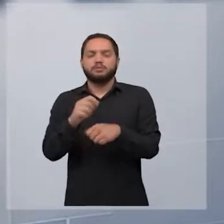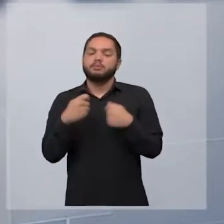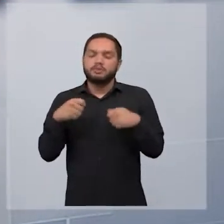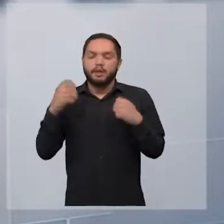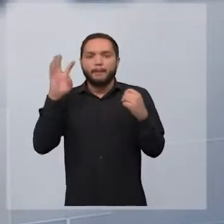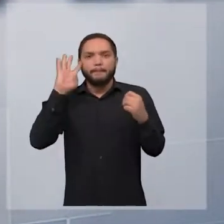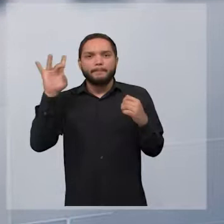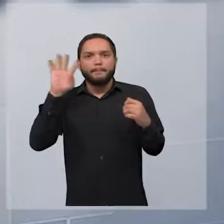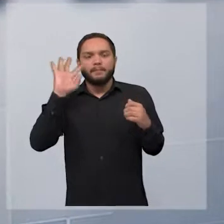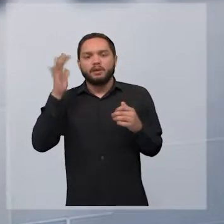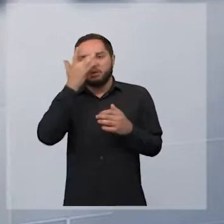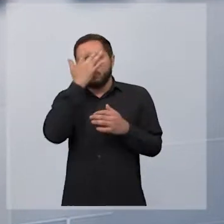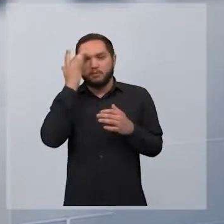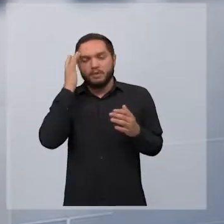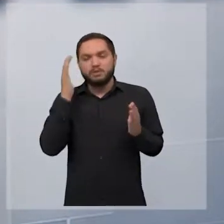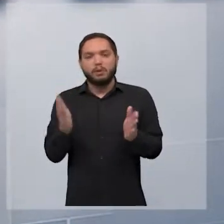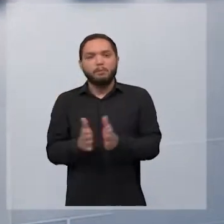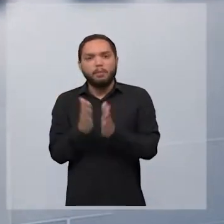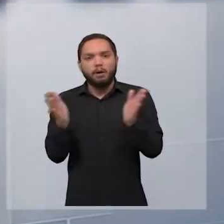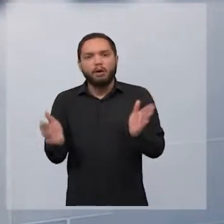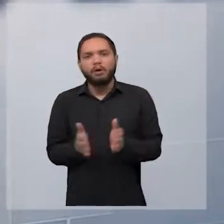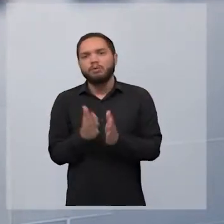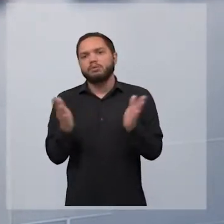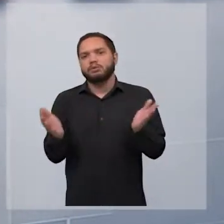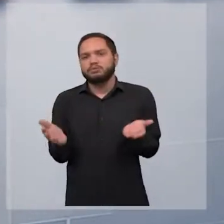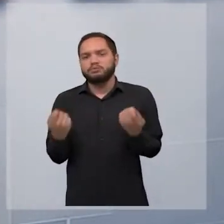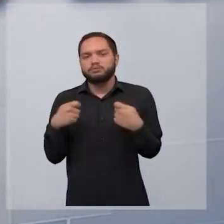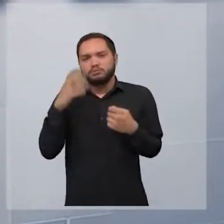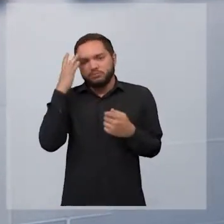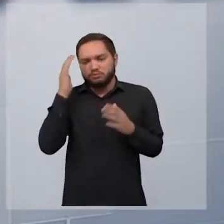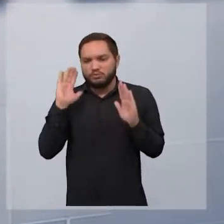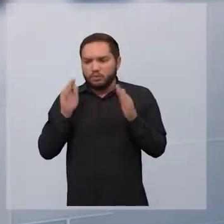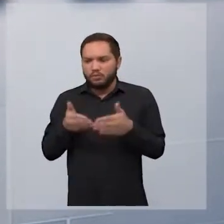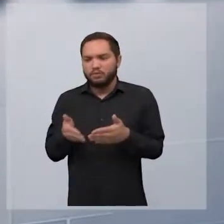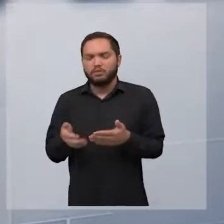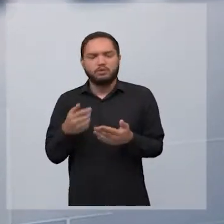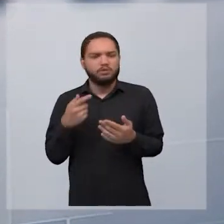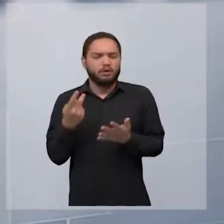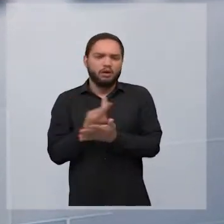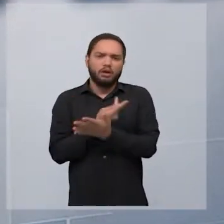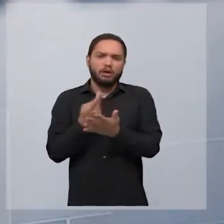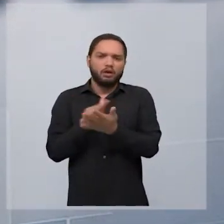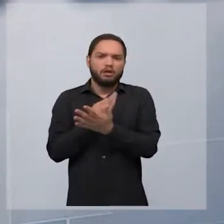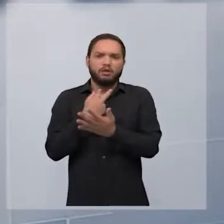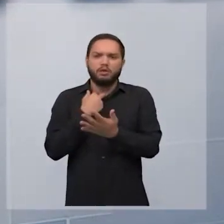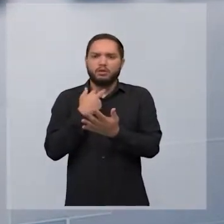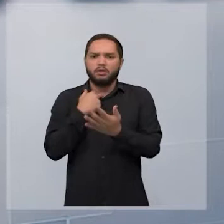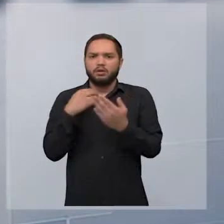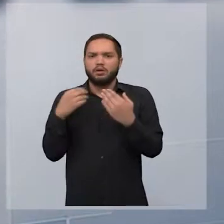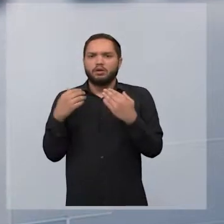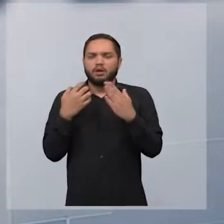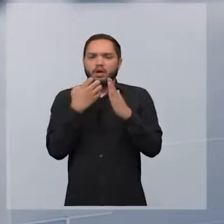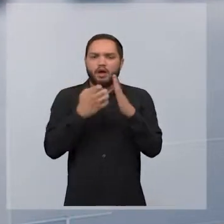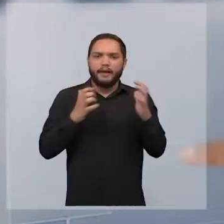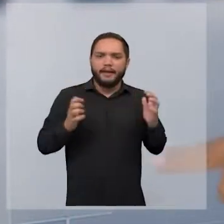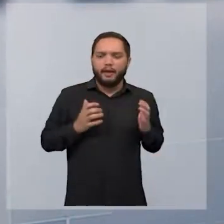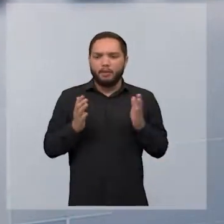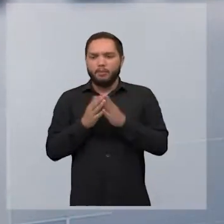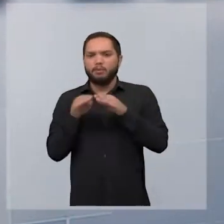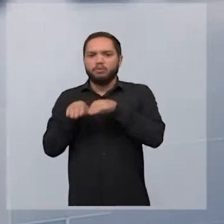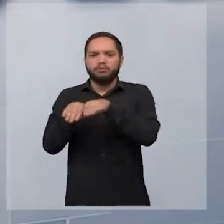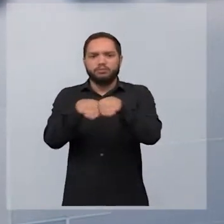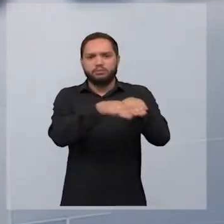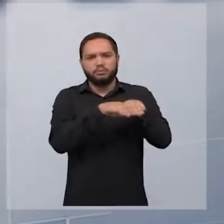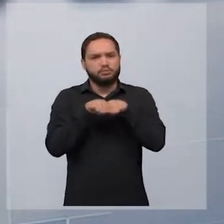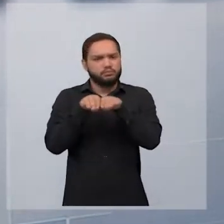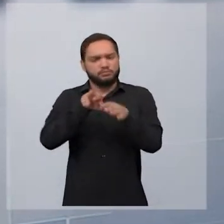função social do tributo. Não é correto a gente tratar algumas situações dessa maneira como atualmente o Código está